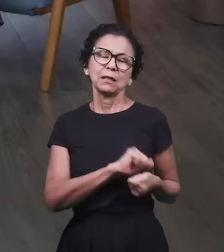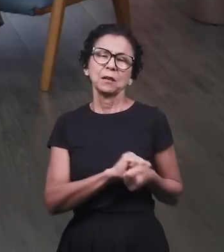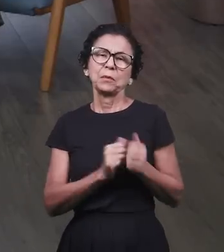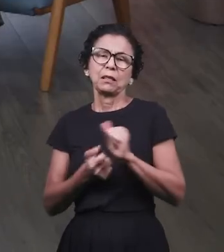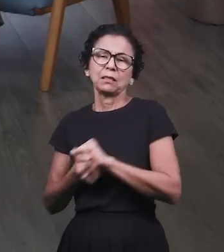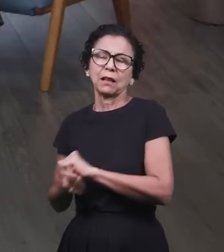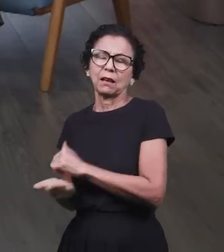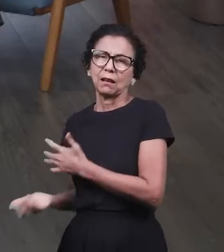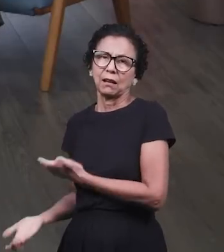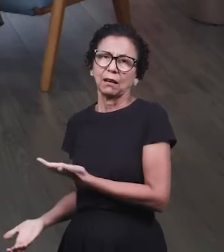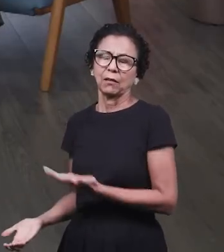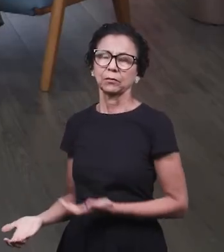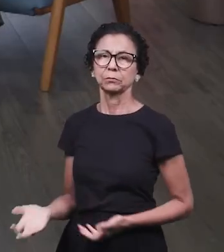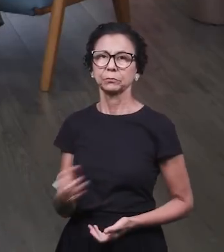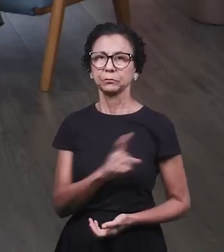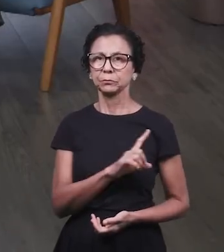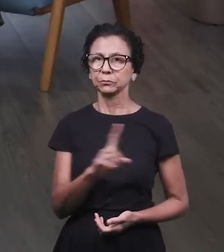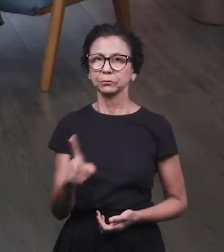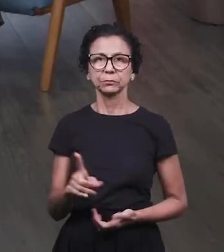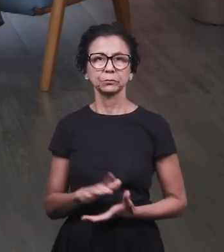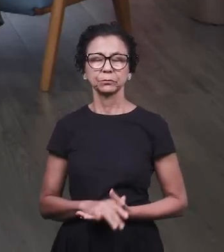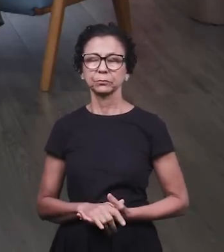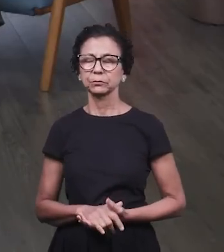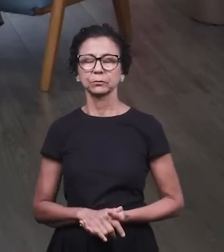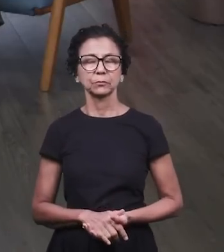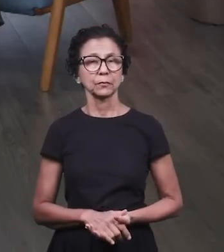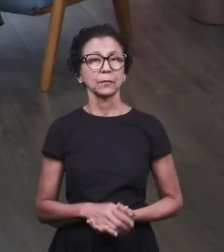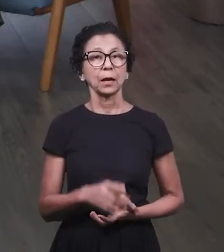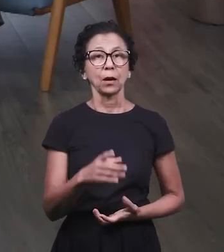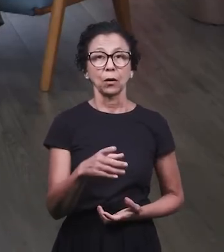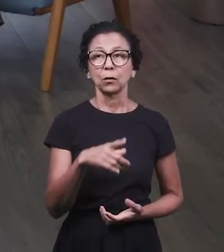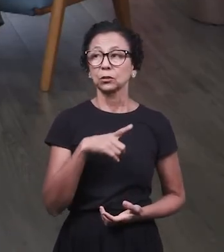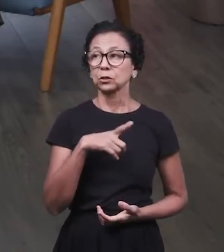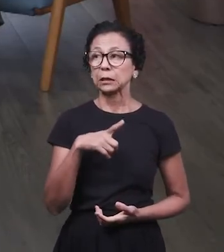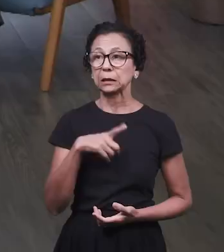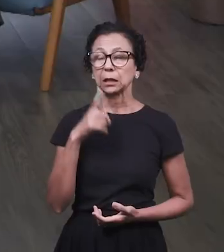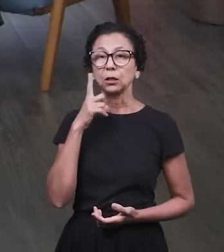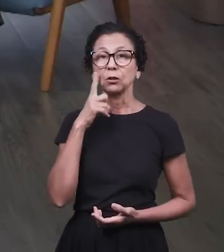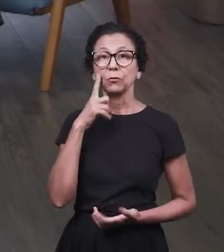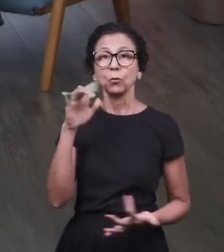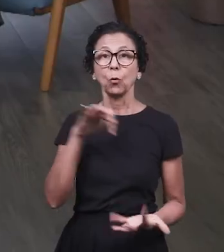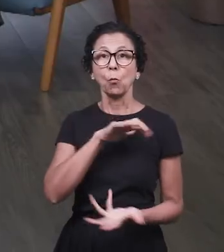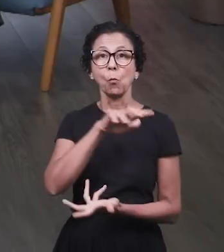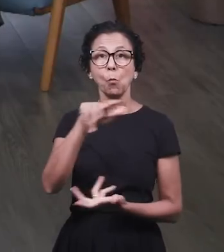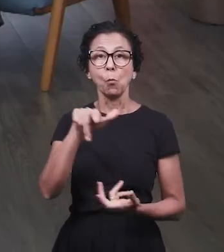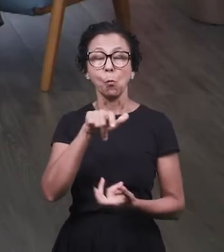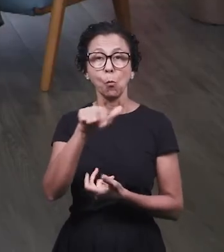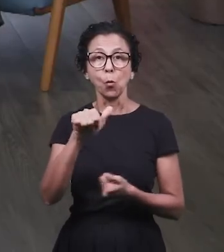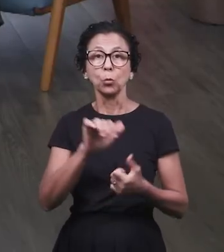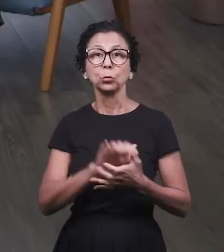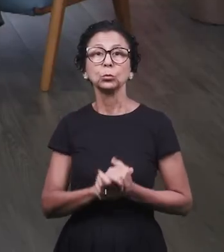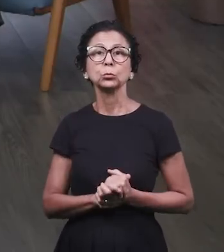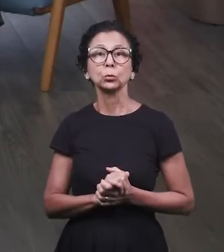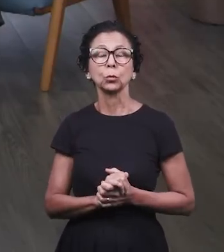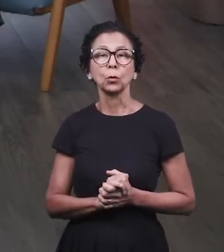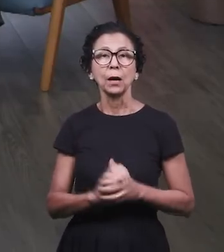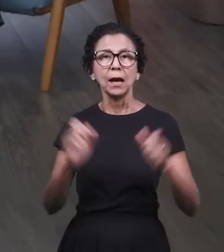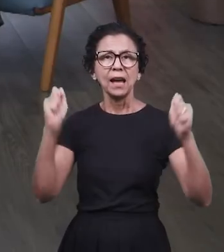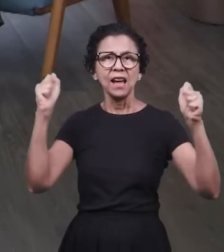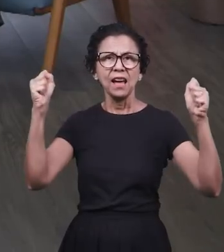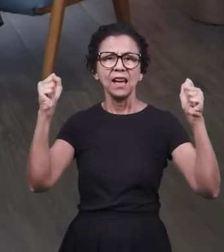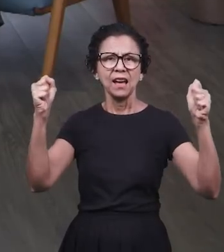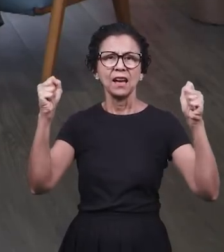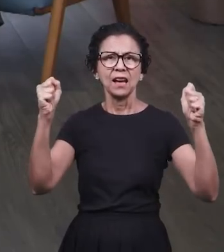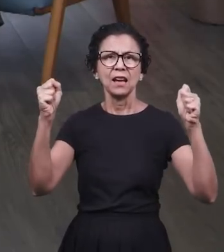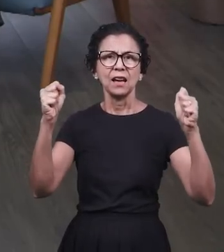é dele, o projeto do Senhor. Tanto é, pastor Sérgio, que já existe um movimento mundial de muitos grupos no